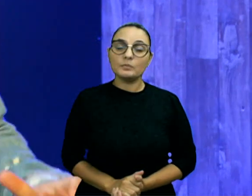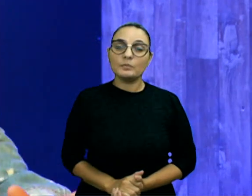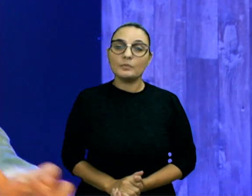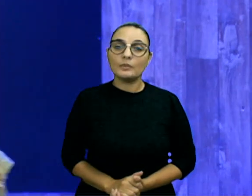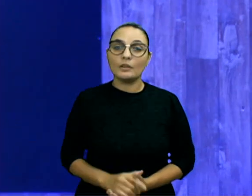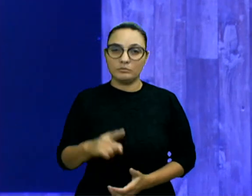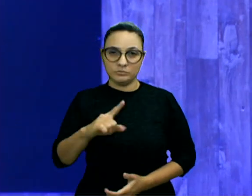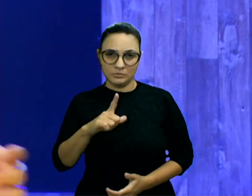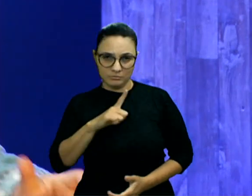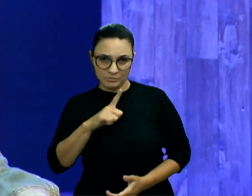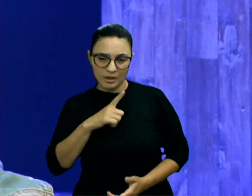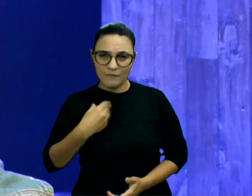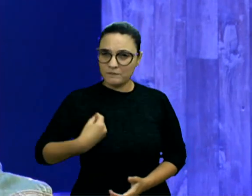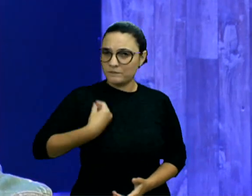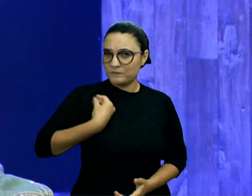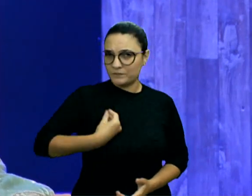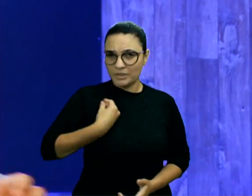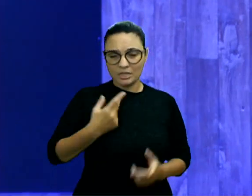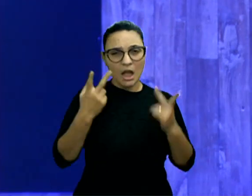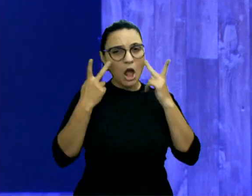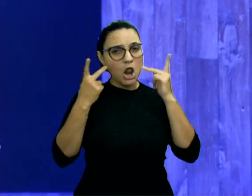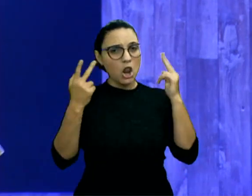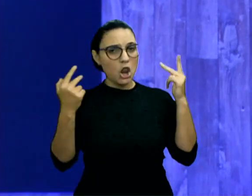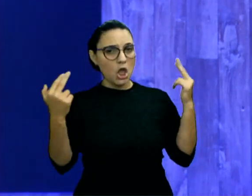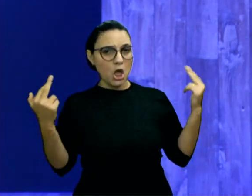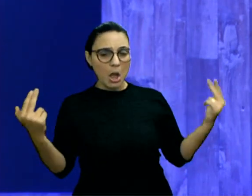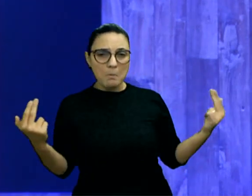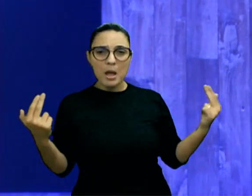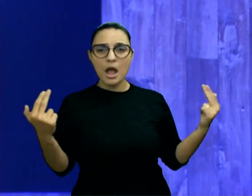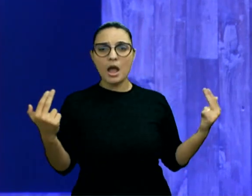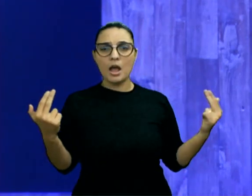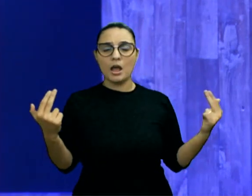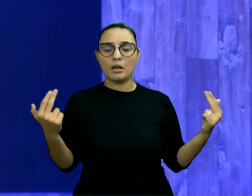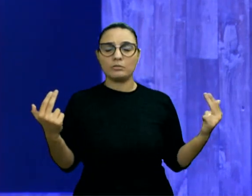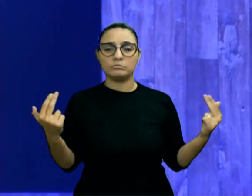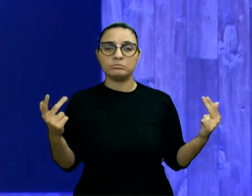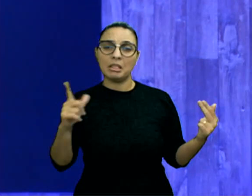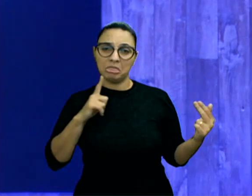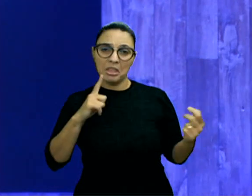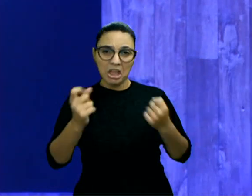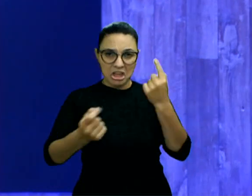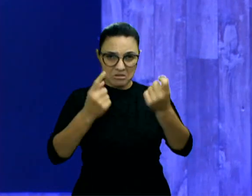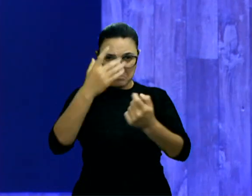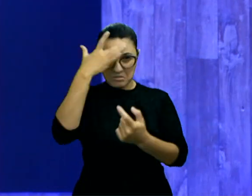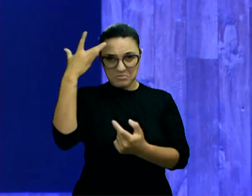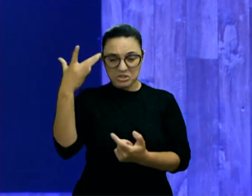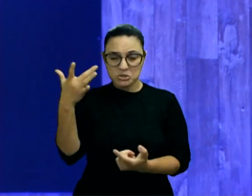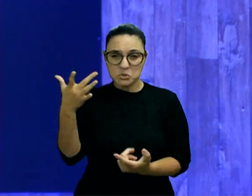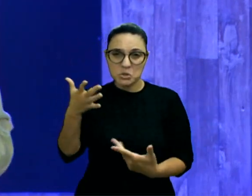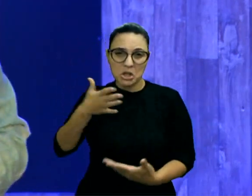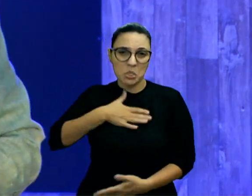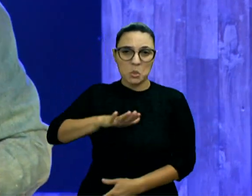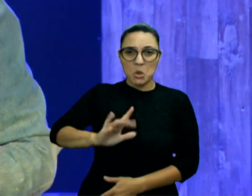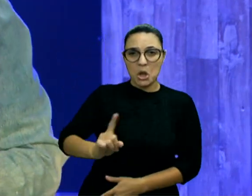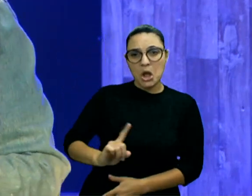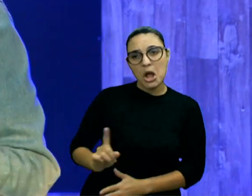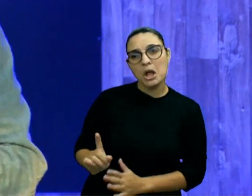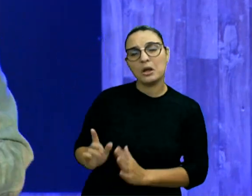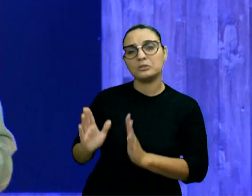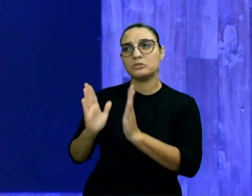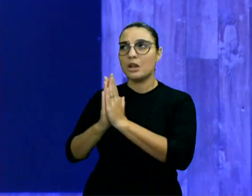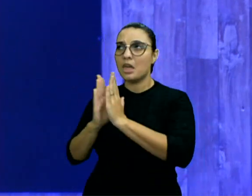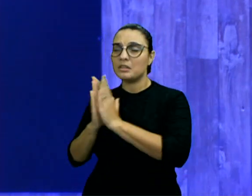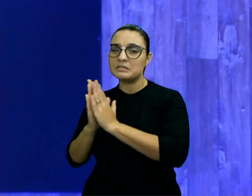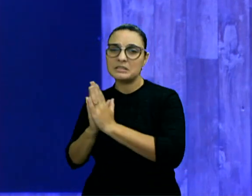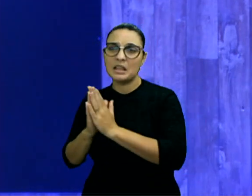vive a sua vida, nós vivemos a nossa vida. Nós não temos hábito de orar, por exemplo. Ah, eu não gosto de orar, eu não sei o que é orar, eu não